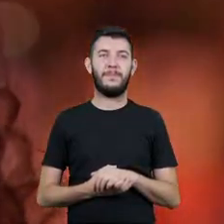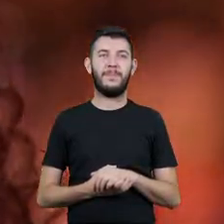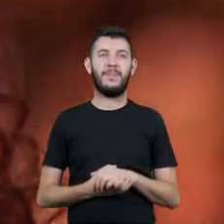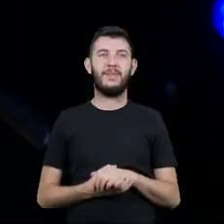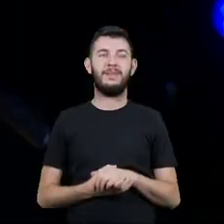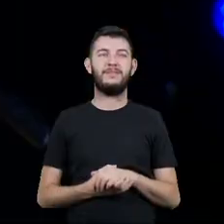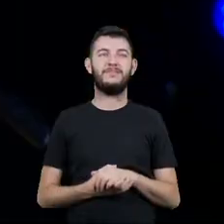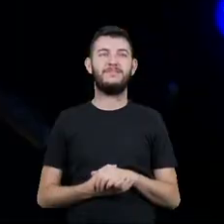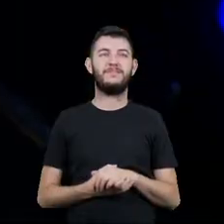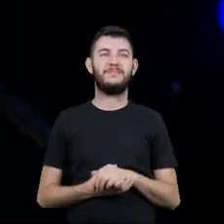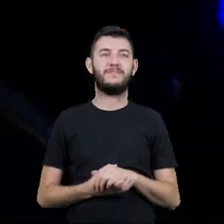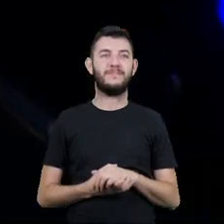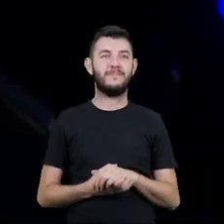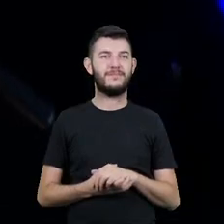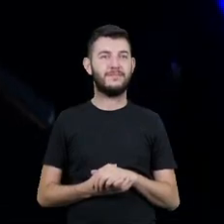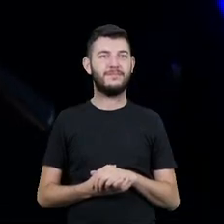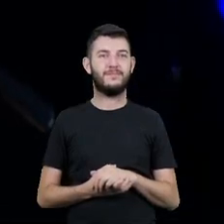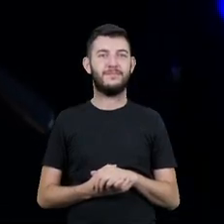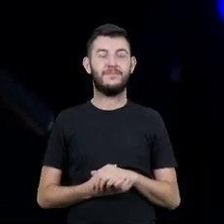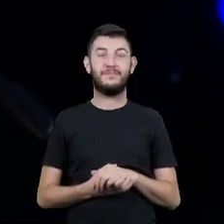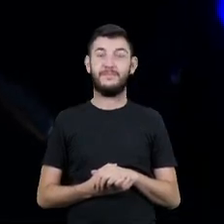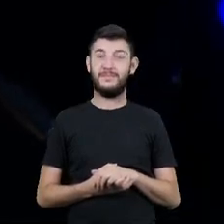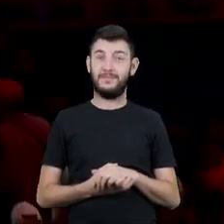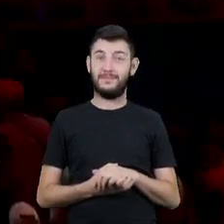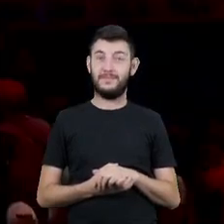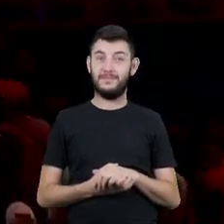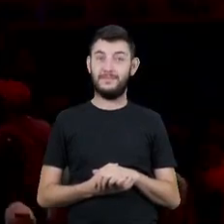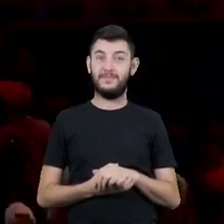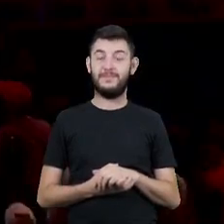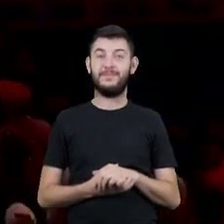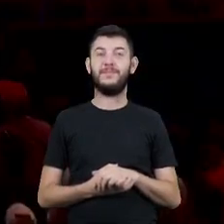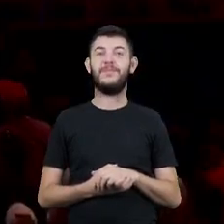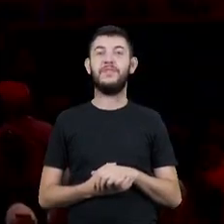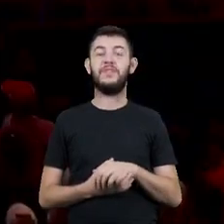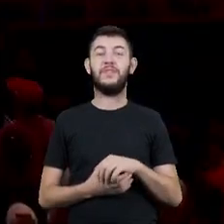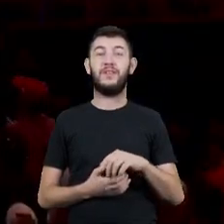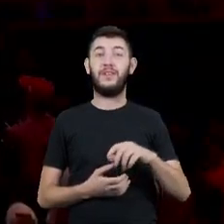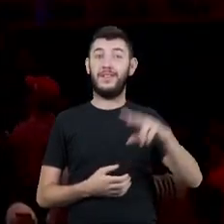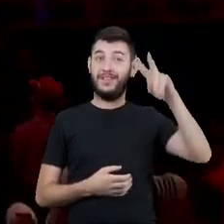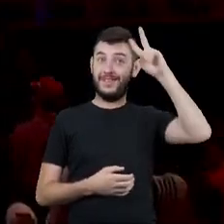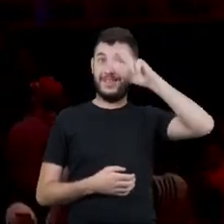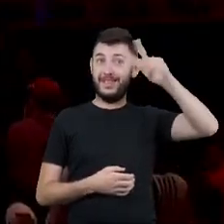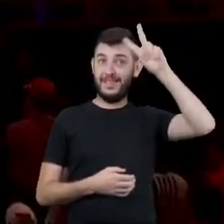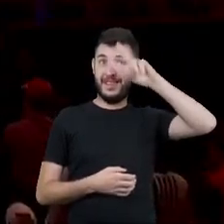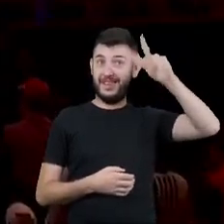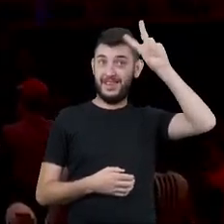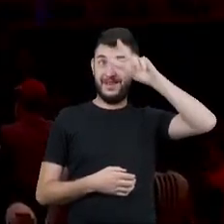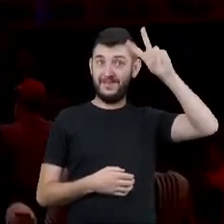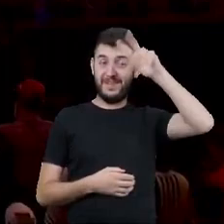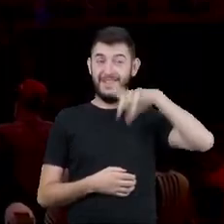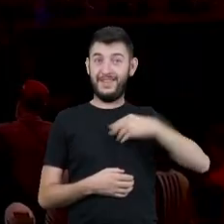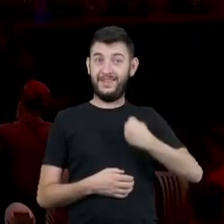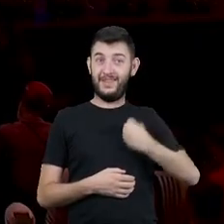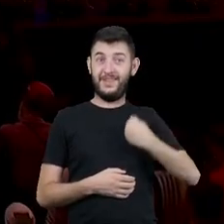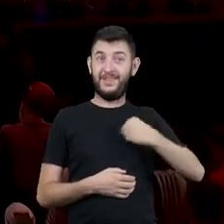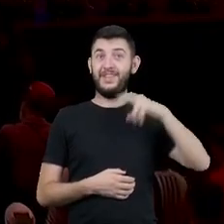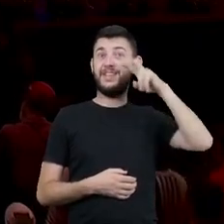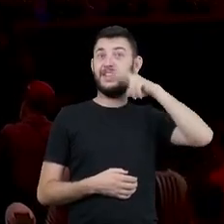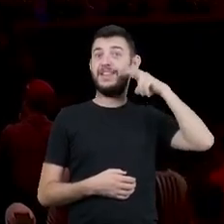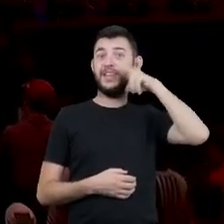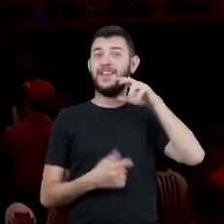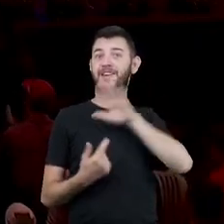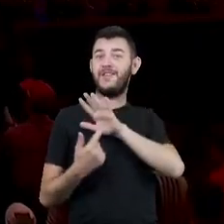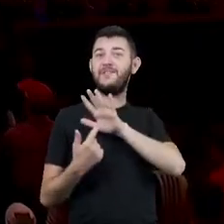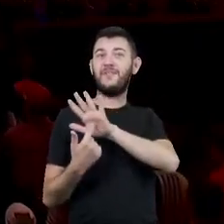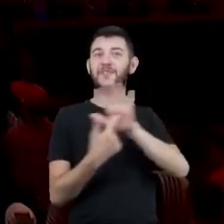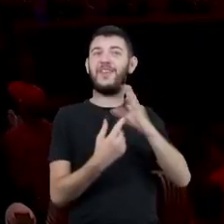E eu não sei se o senhor lembra que da última vez que o senhor foi a Natal, eu te ensinei a fazer o check. Eu só vou sair daqui